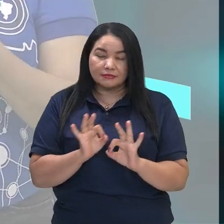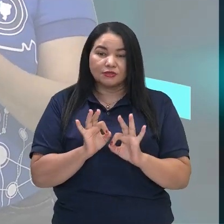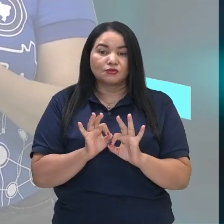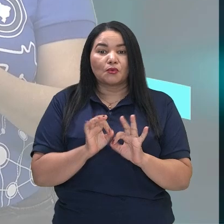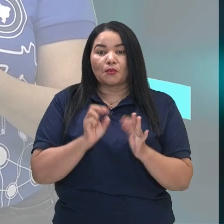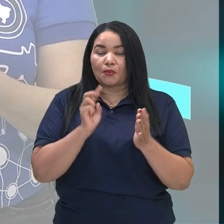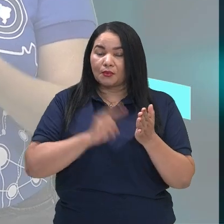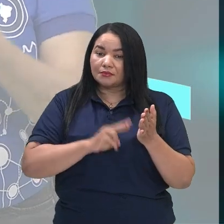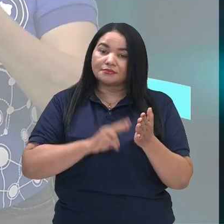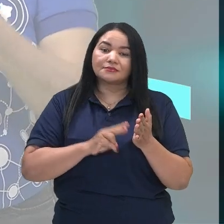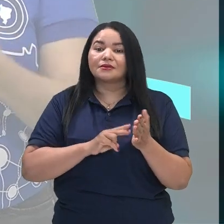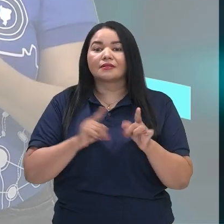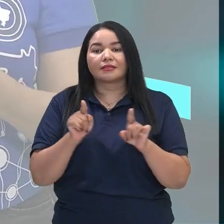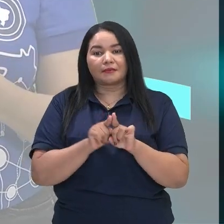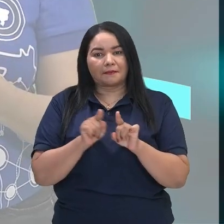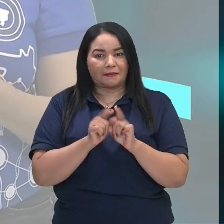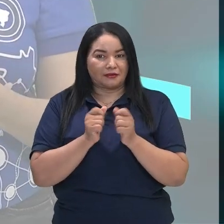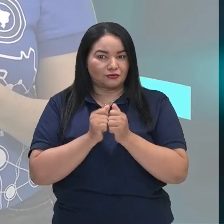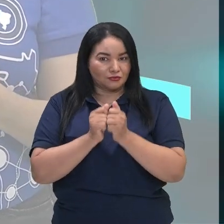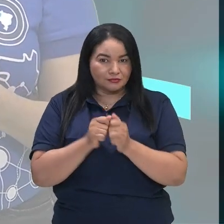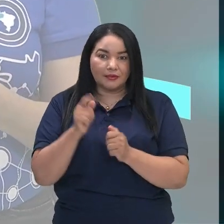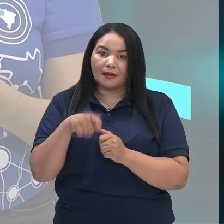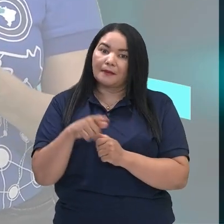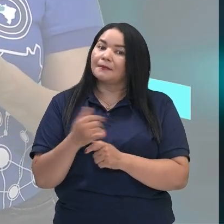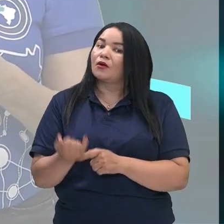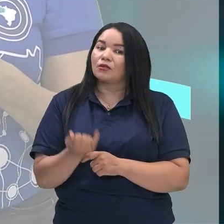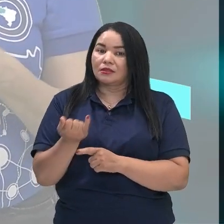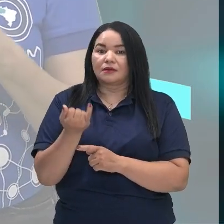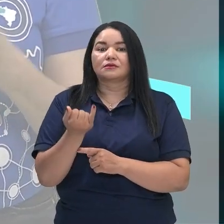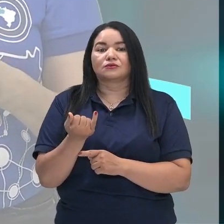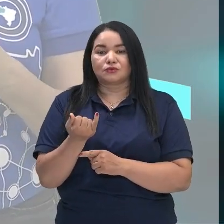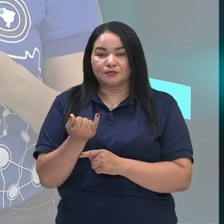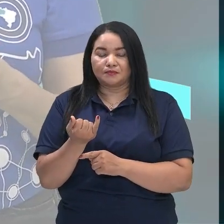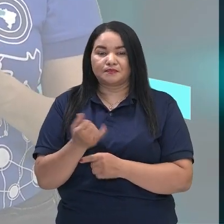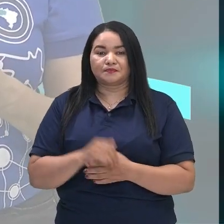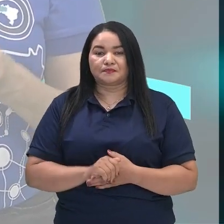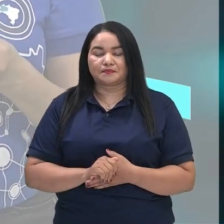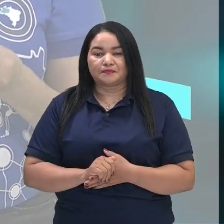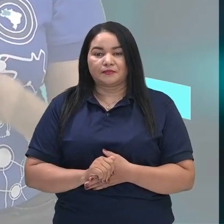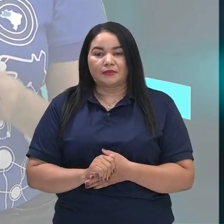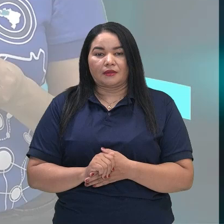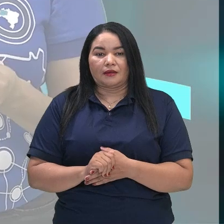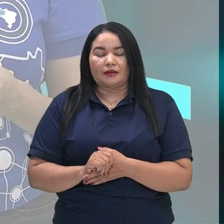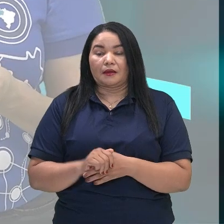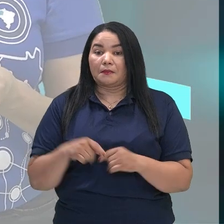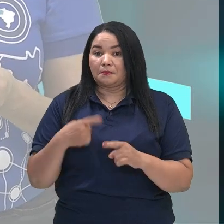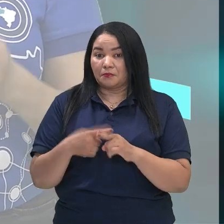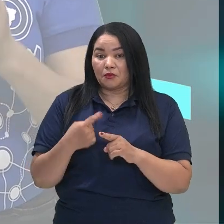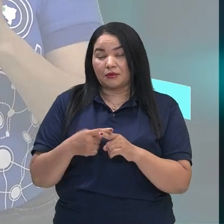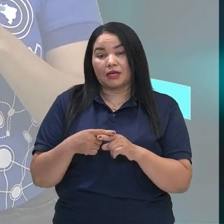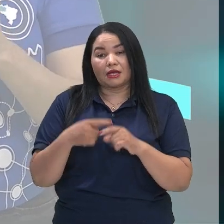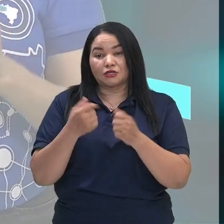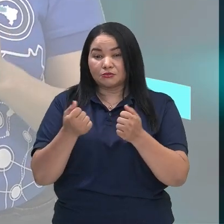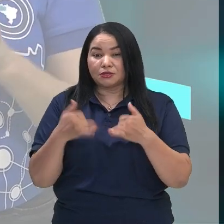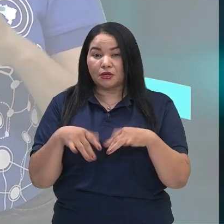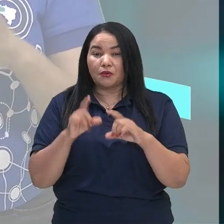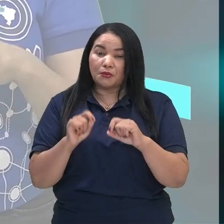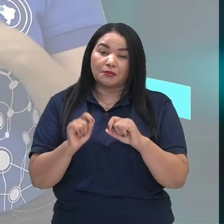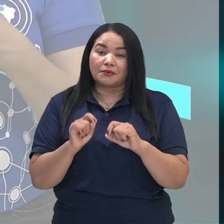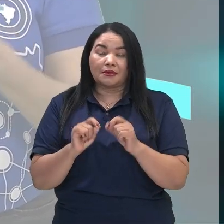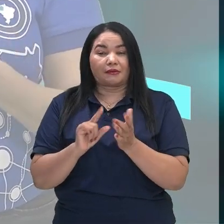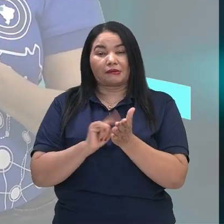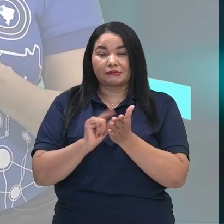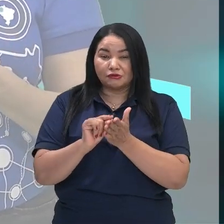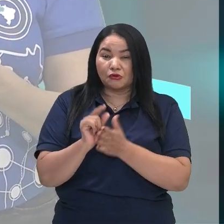daí do outro lado, porque é importante, né? A gente está trabalhando artigo de opinião, a gente tem que